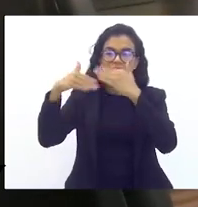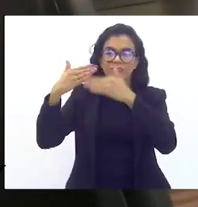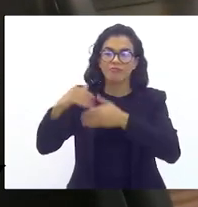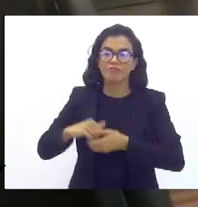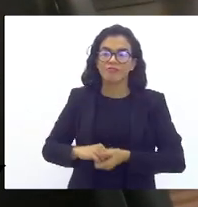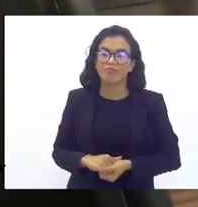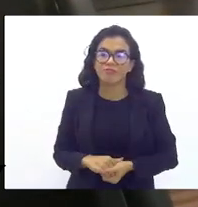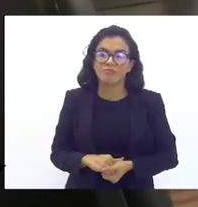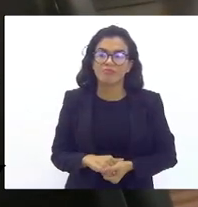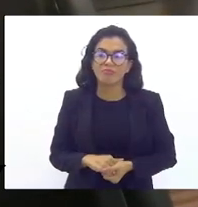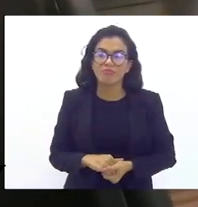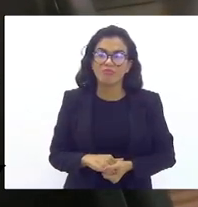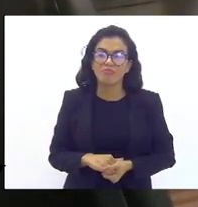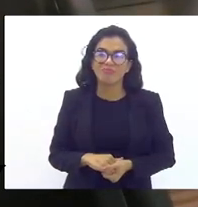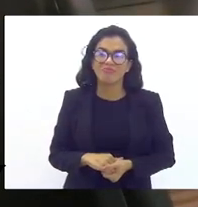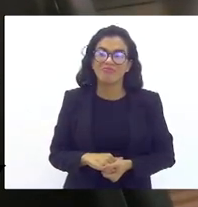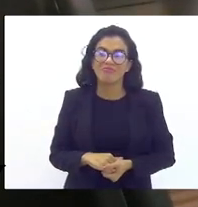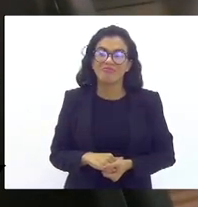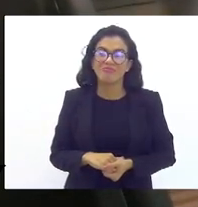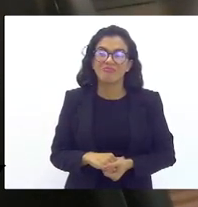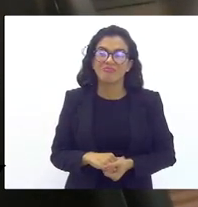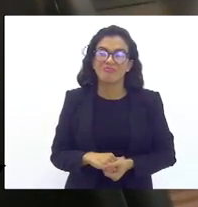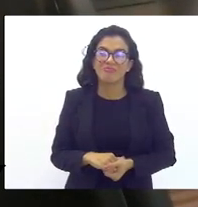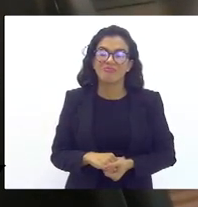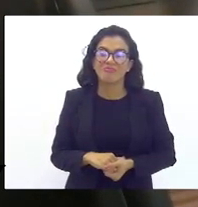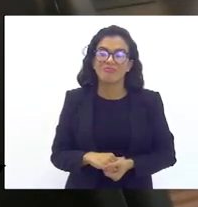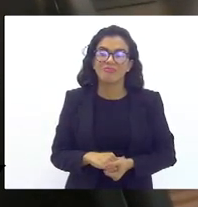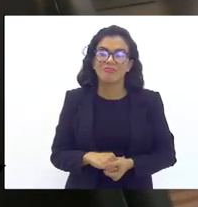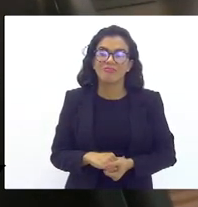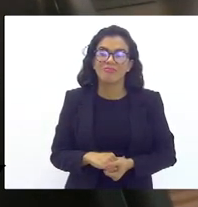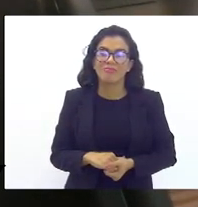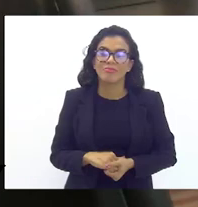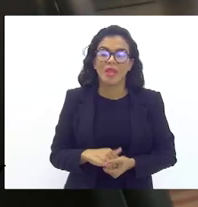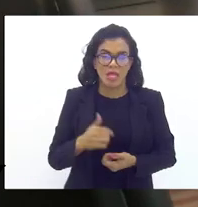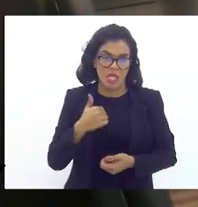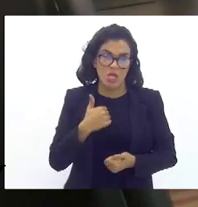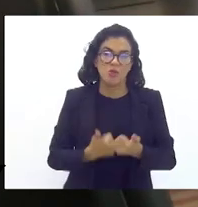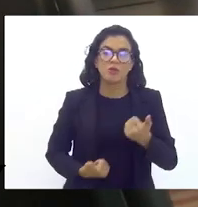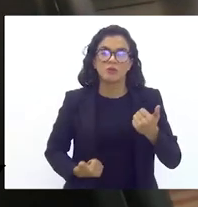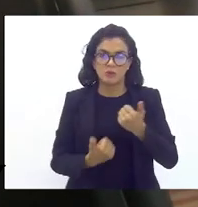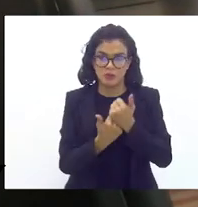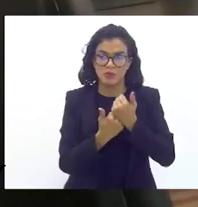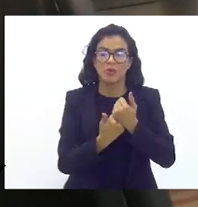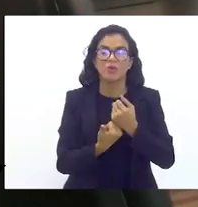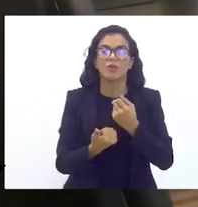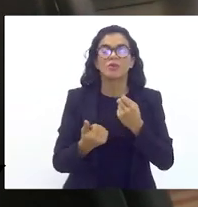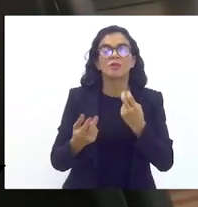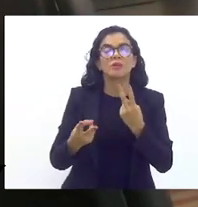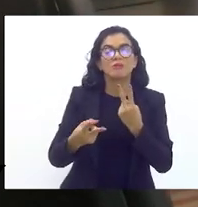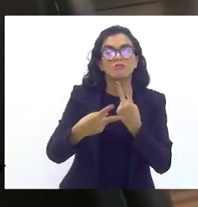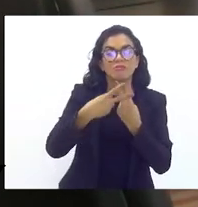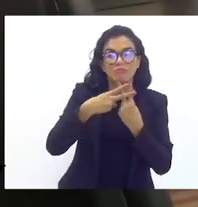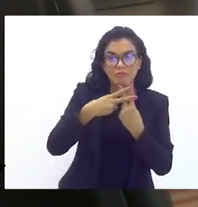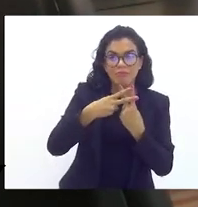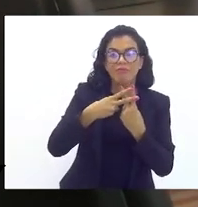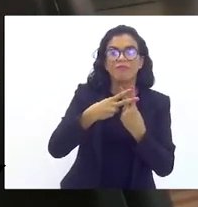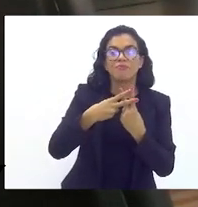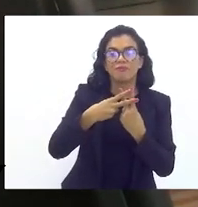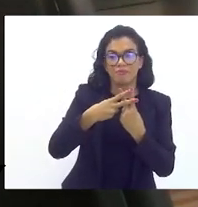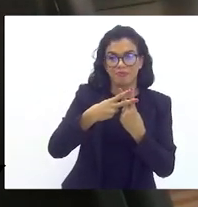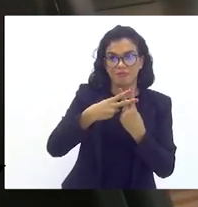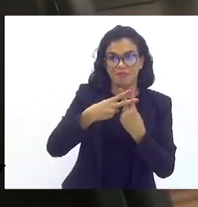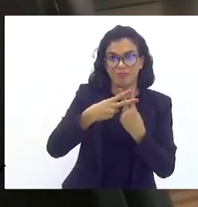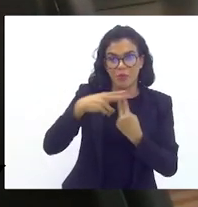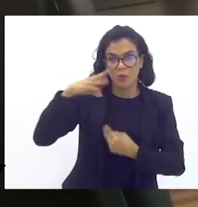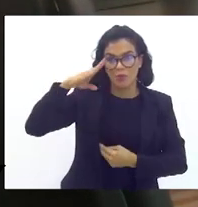e assim eu ainda não veio conclua eu sou a favor da prisão dos seus